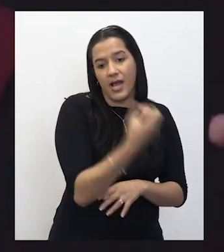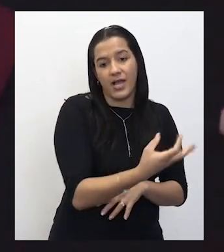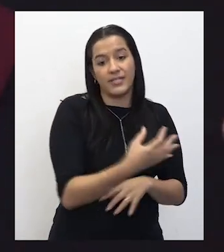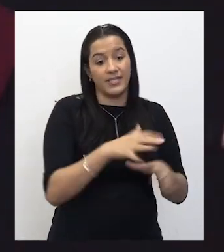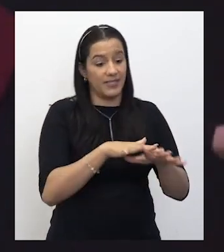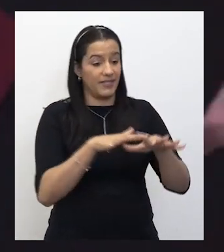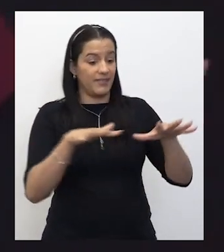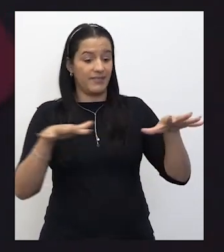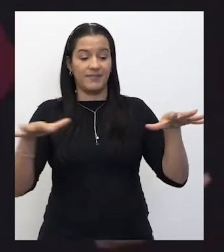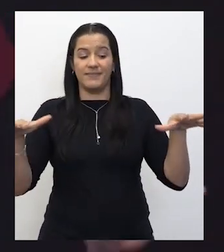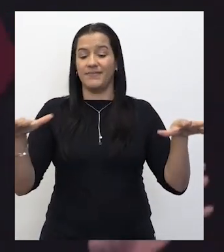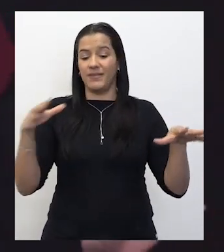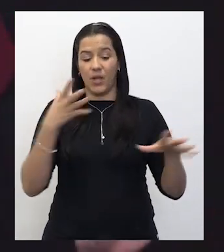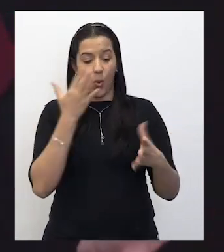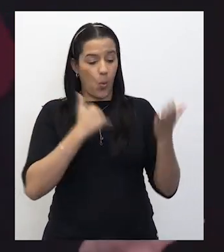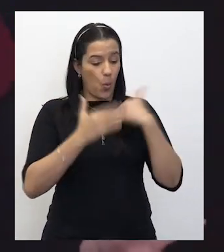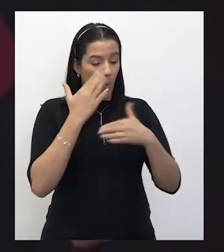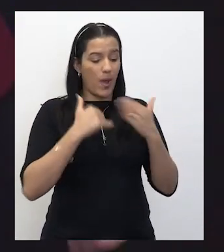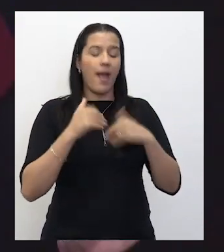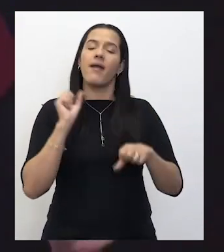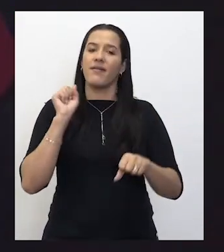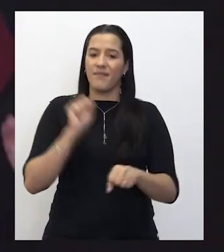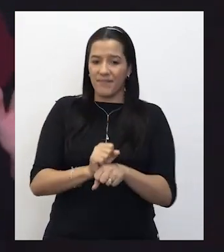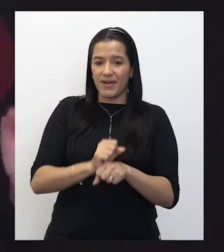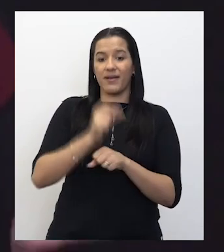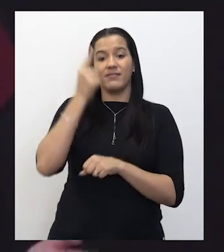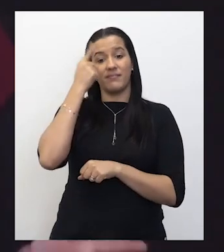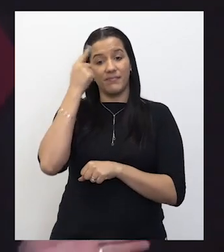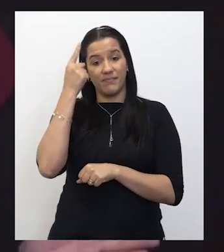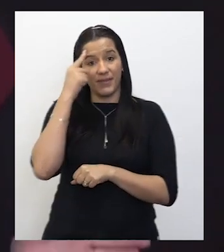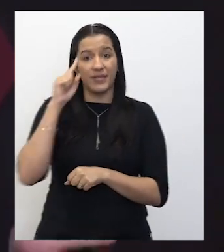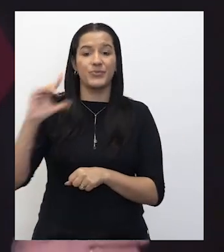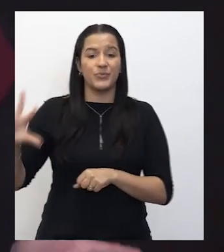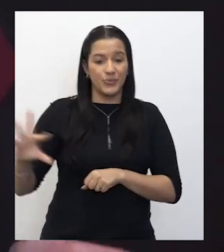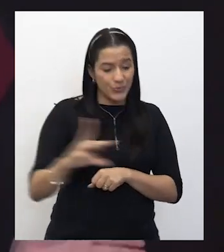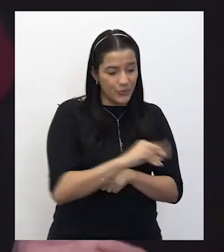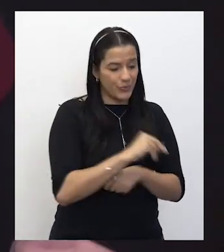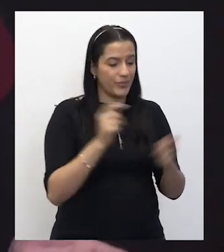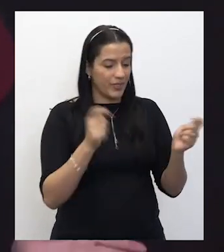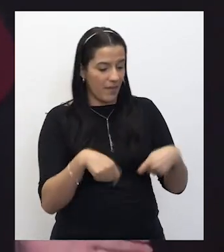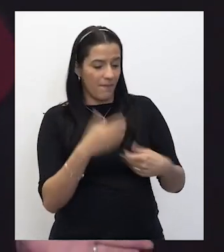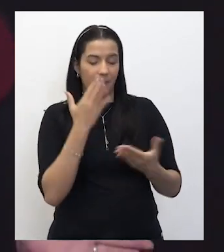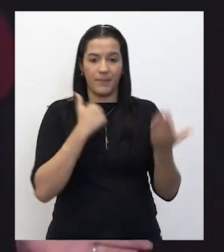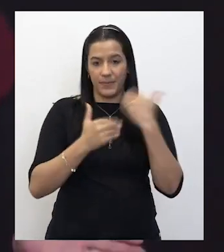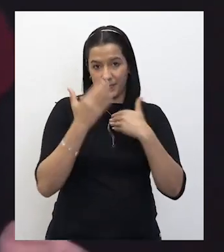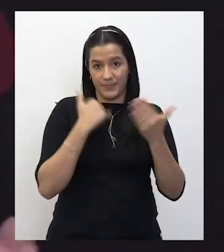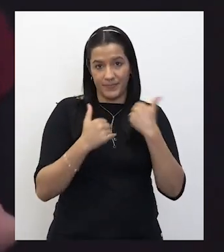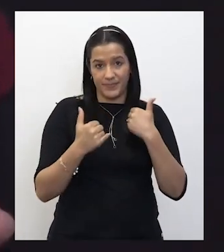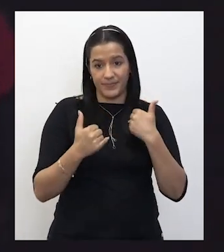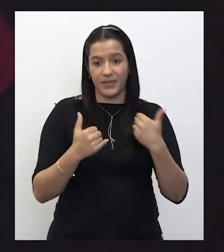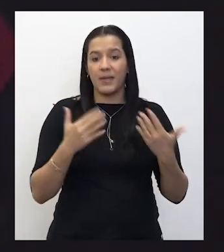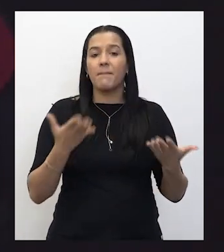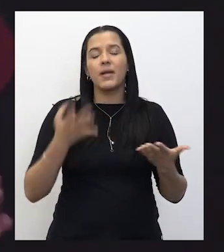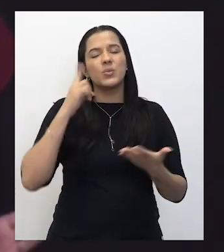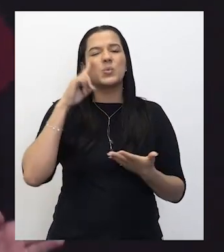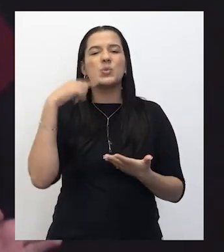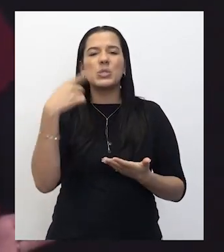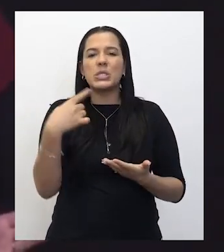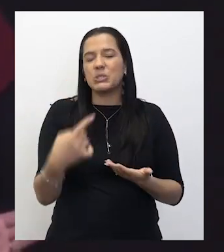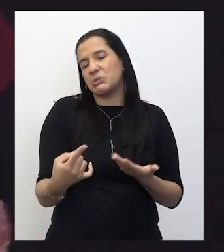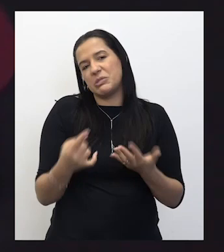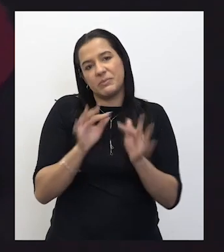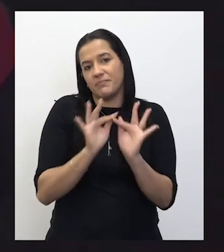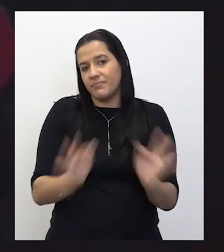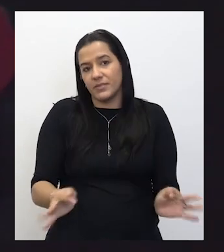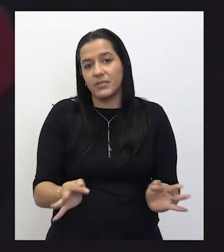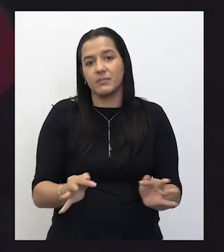buffet enorme na minha frente, ali sim eu paro e penso quais são todas as minhas possibilidades de escolha. Mas no dia a dia são escolhas